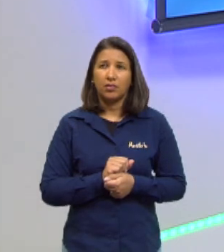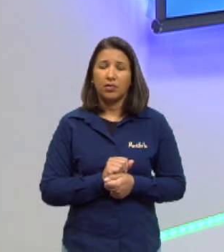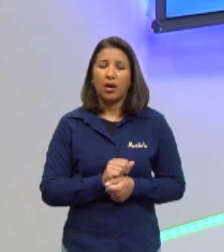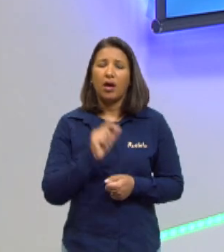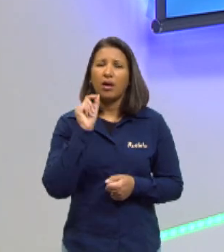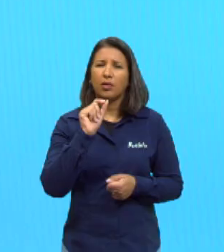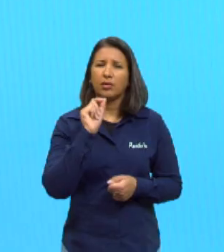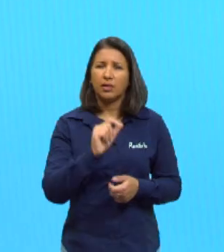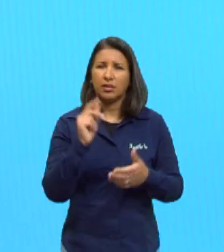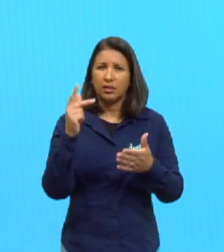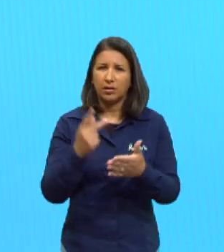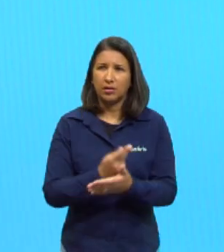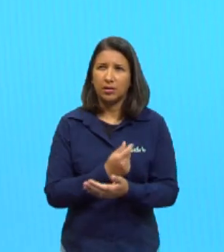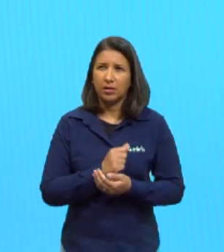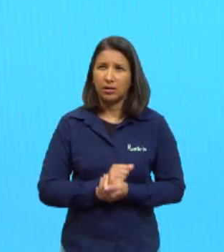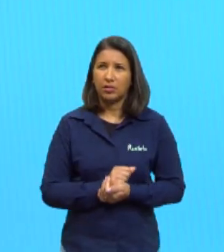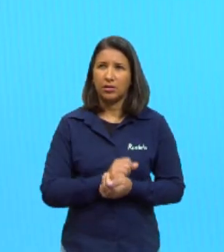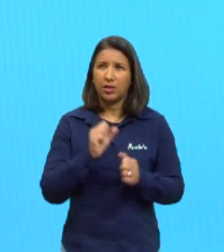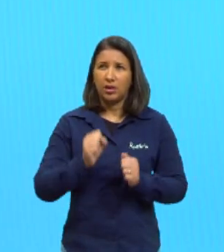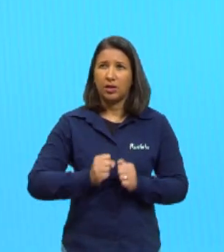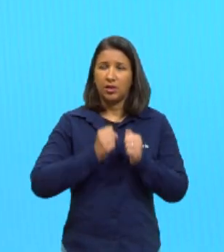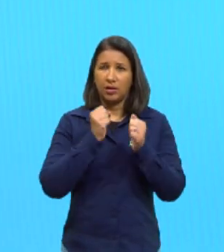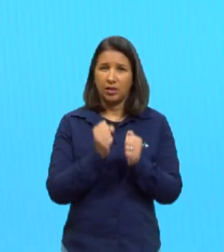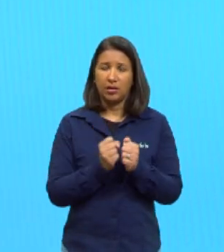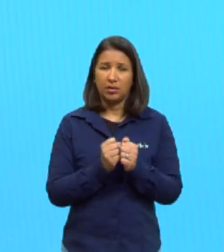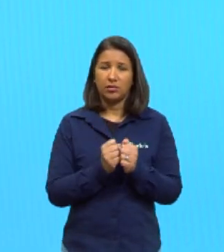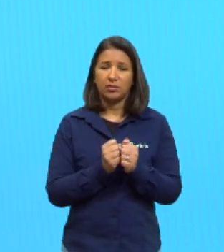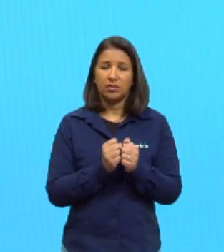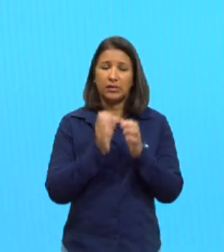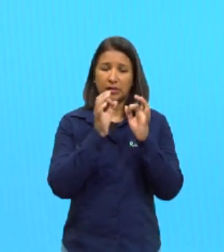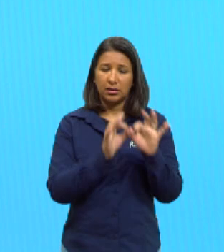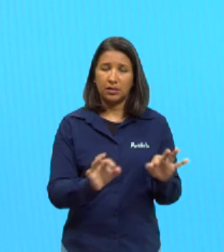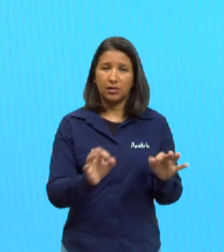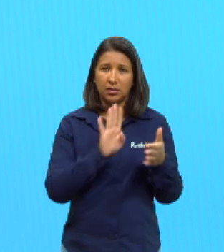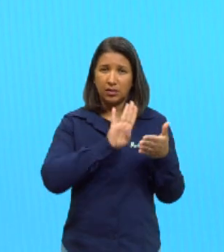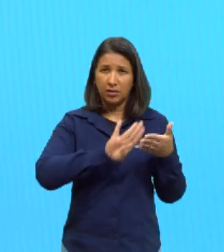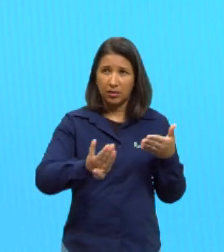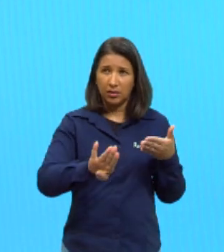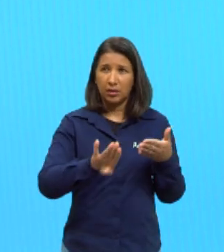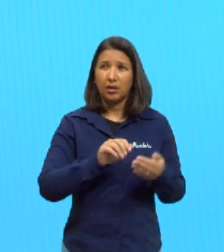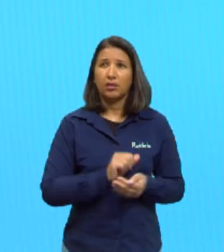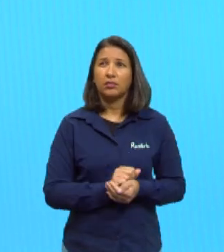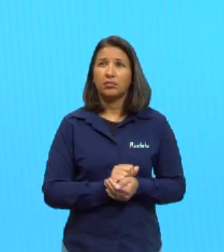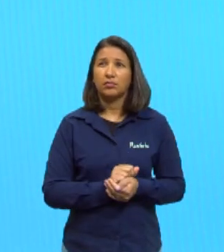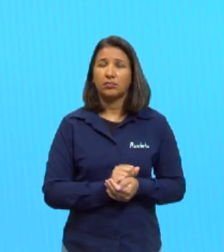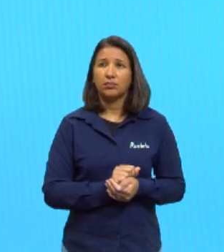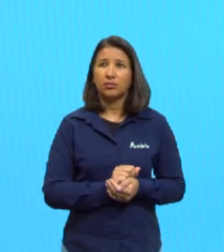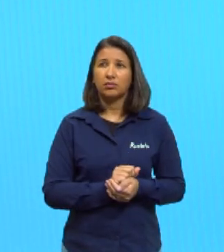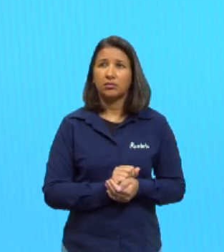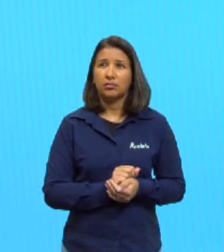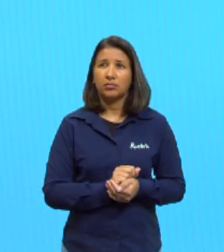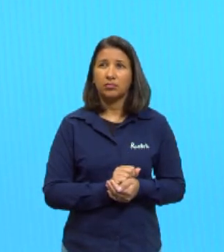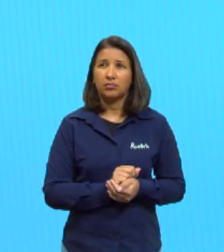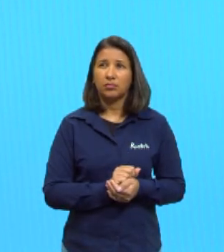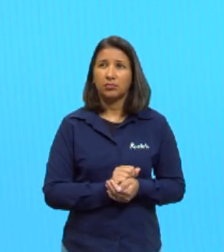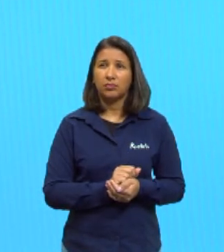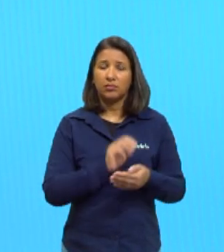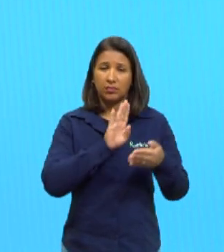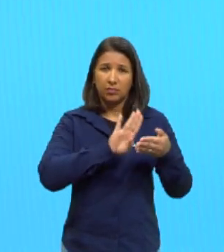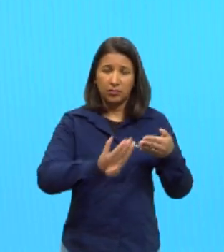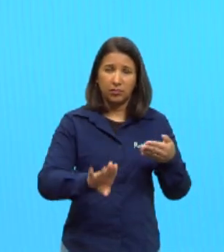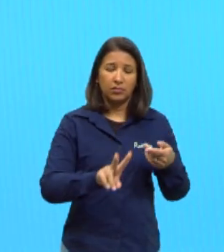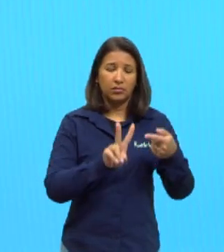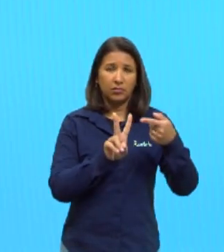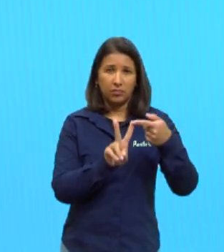que aconteceu? Eu posso simplificar o radical, que tem como índice